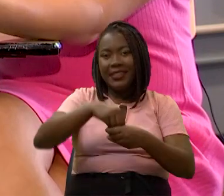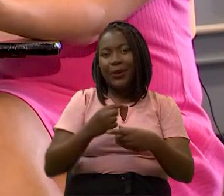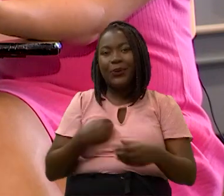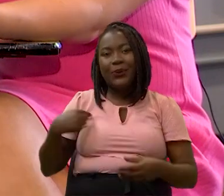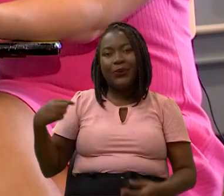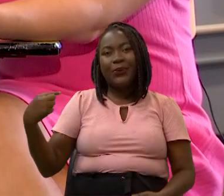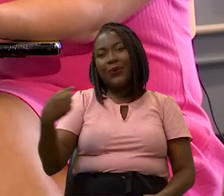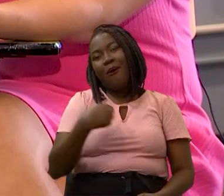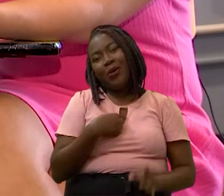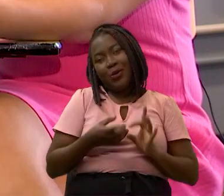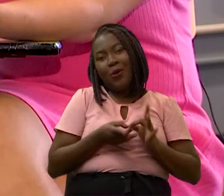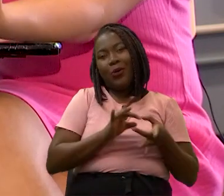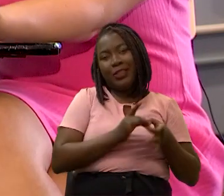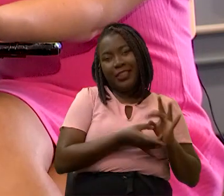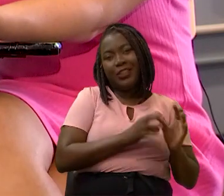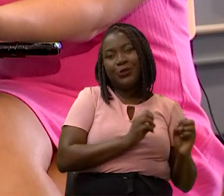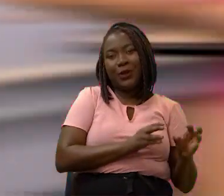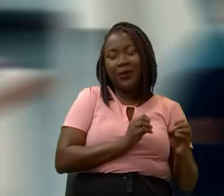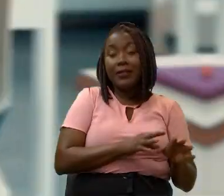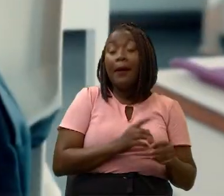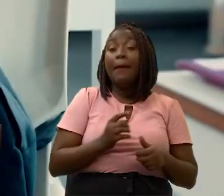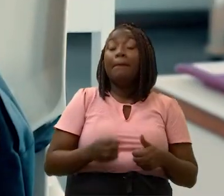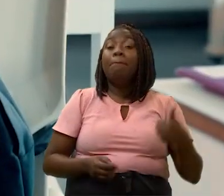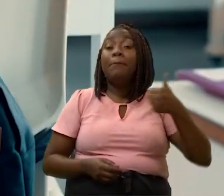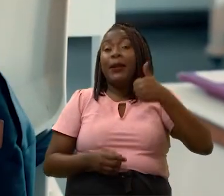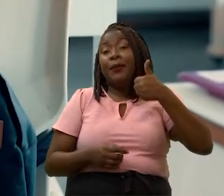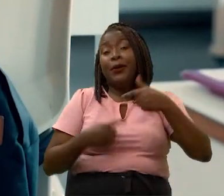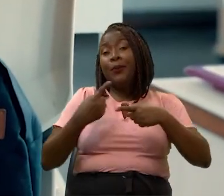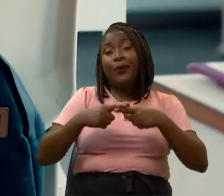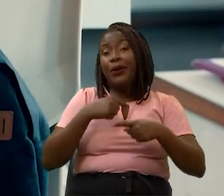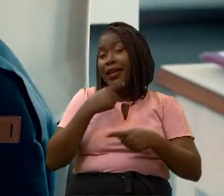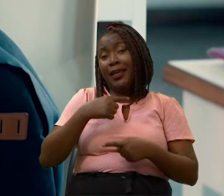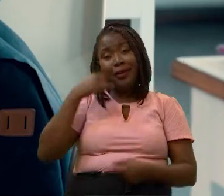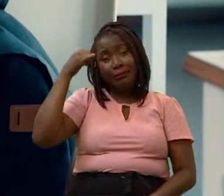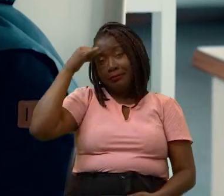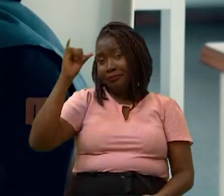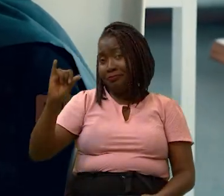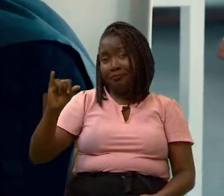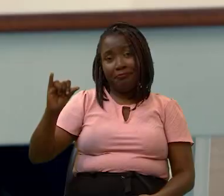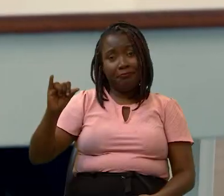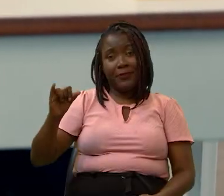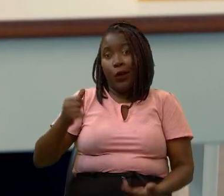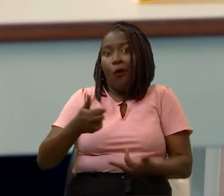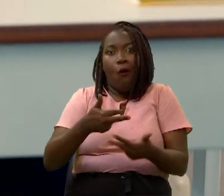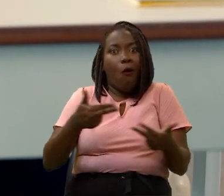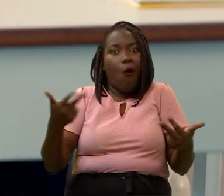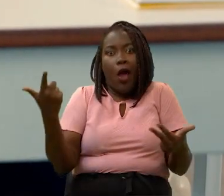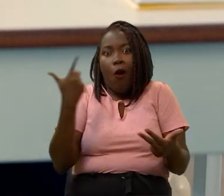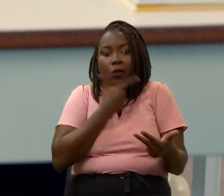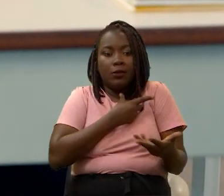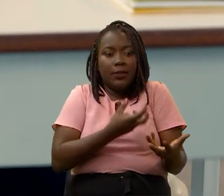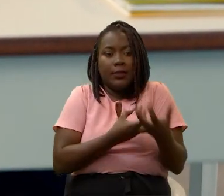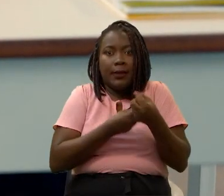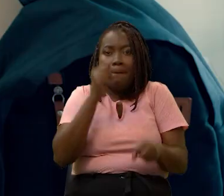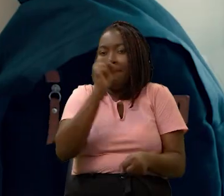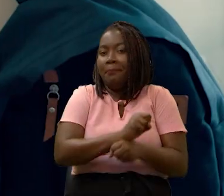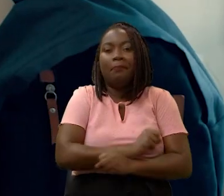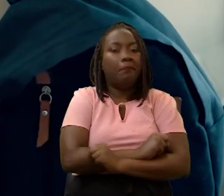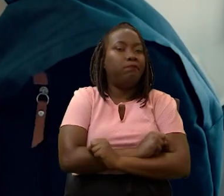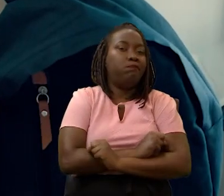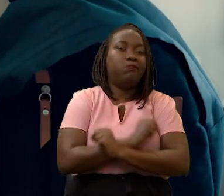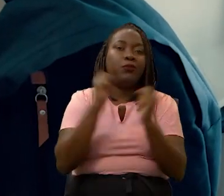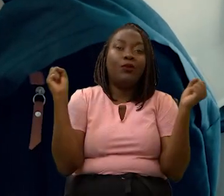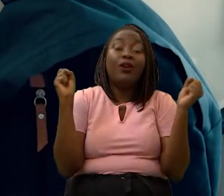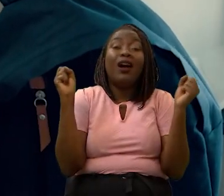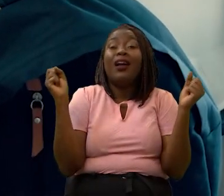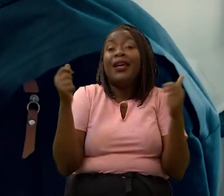no nosso contexto educacional. Primeiro porque é inevitável. Inevitável. Não é algo que a gente consiga frear.